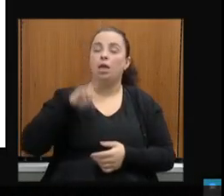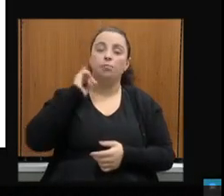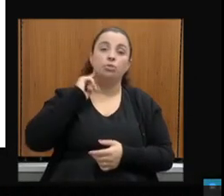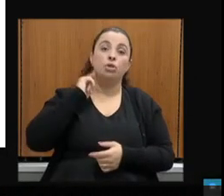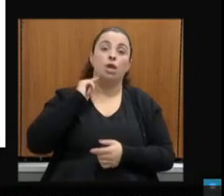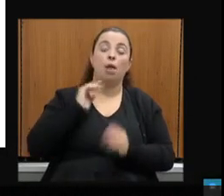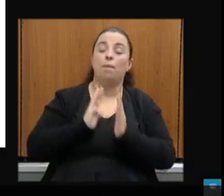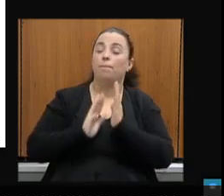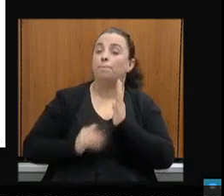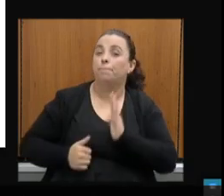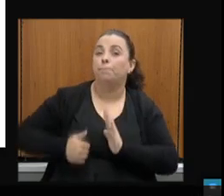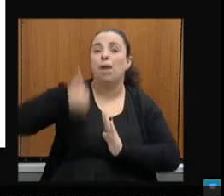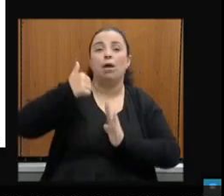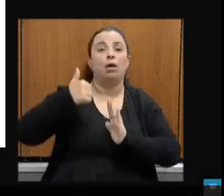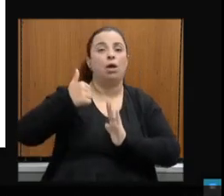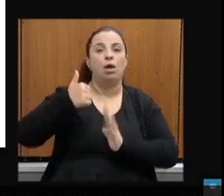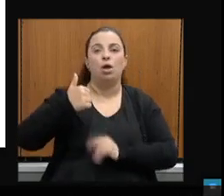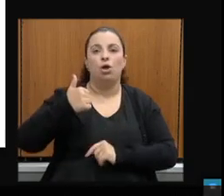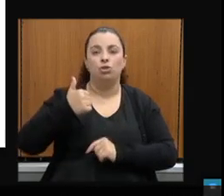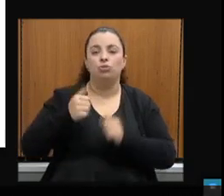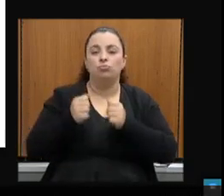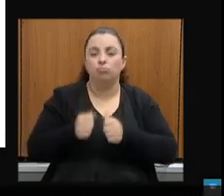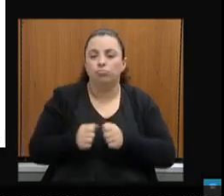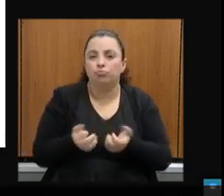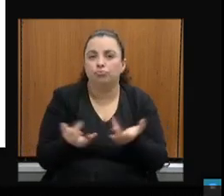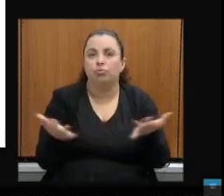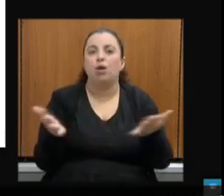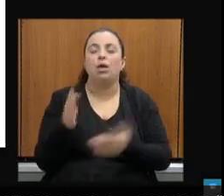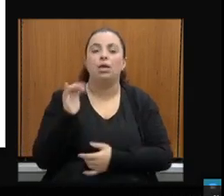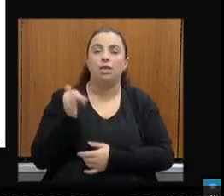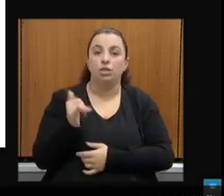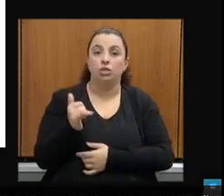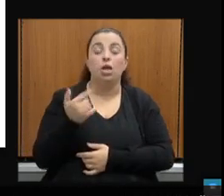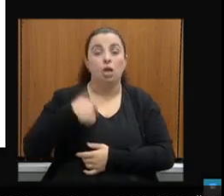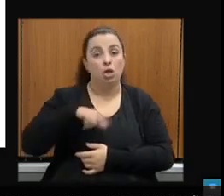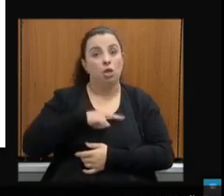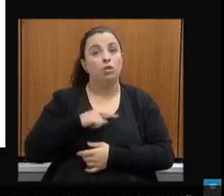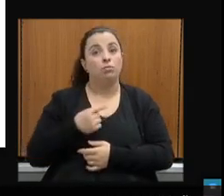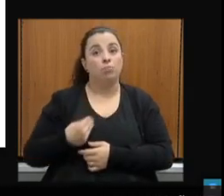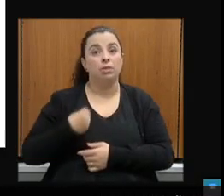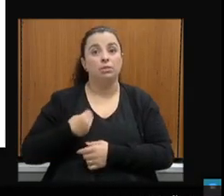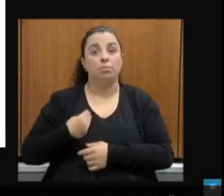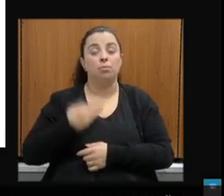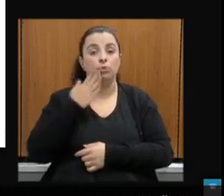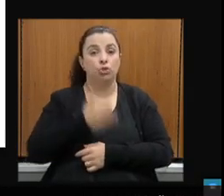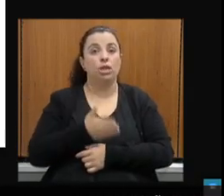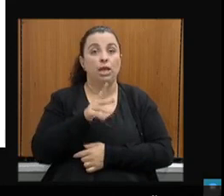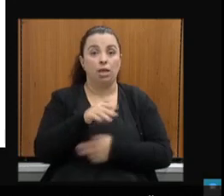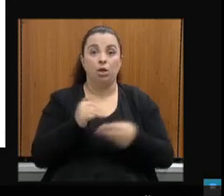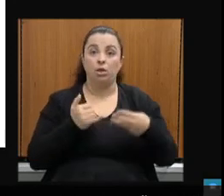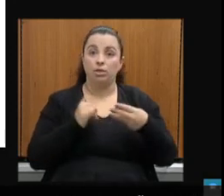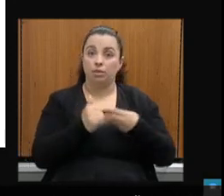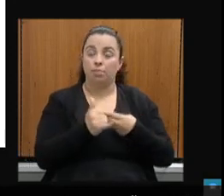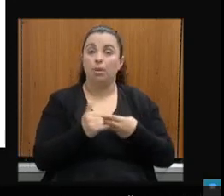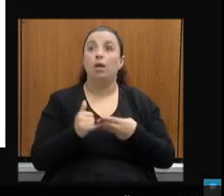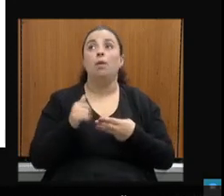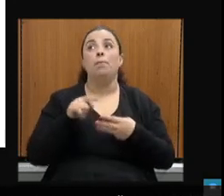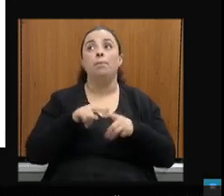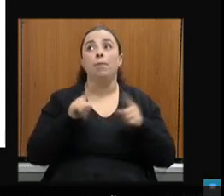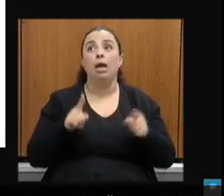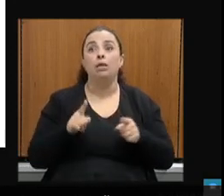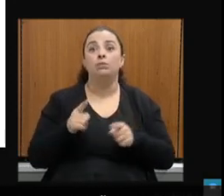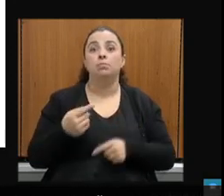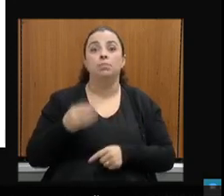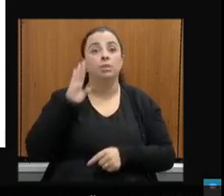distribuída e nós aqui participamos diretamente é do mercado com a Cemig sim mas sobretudo participamos aqui como